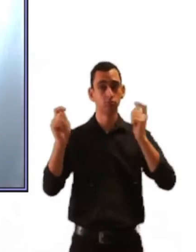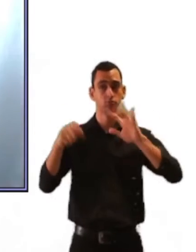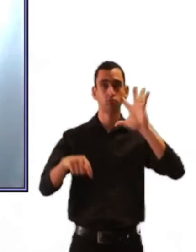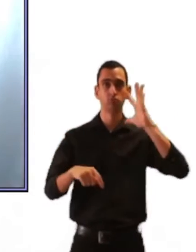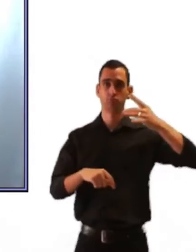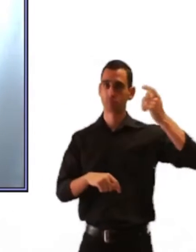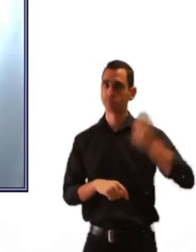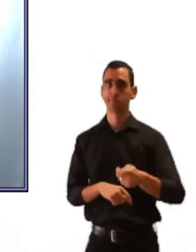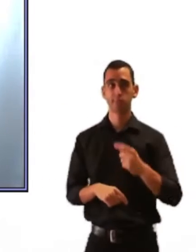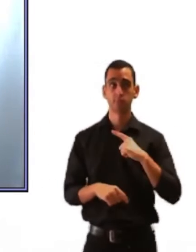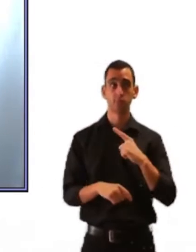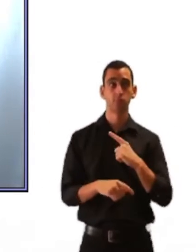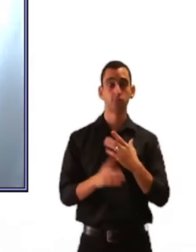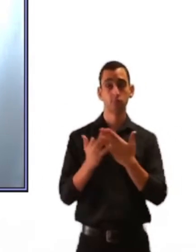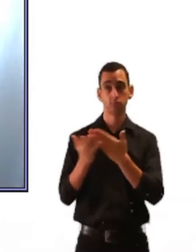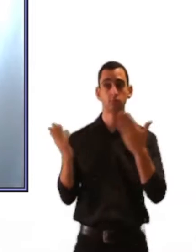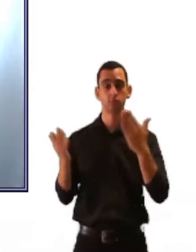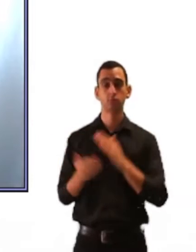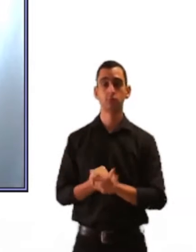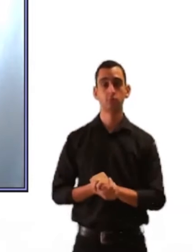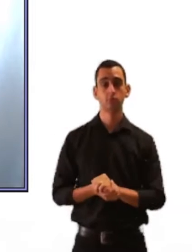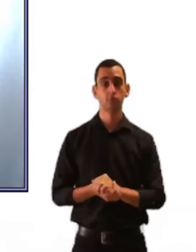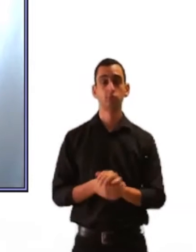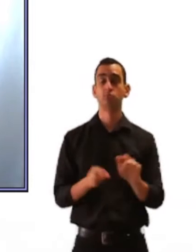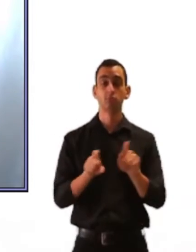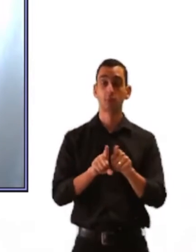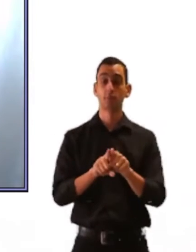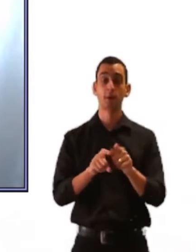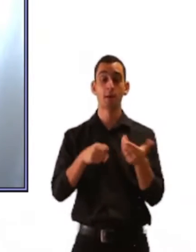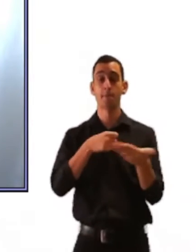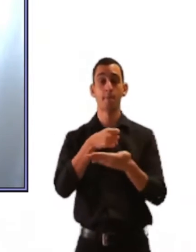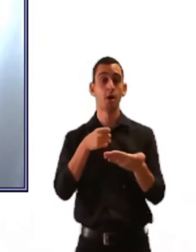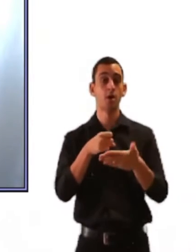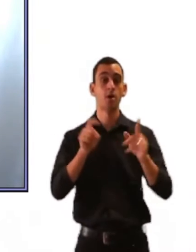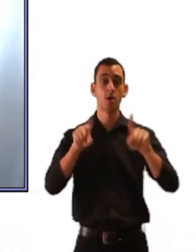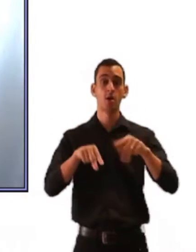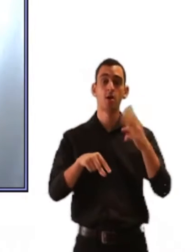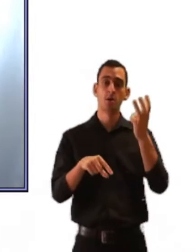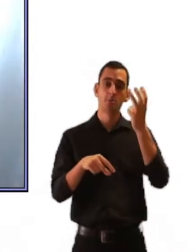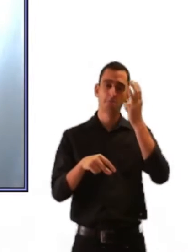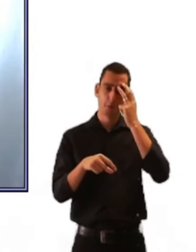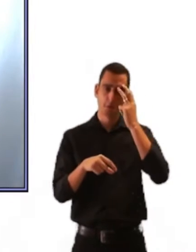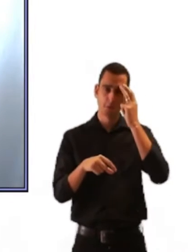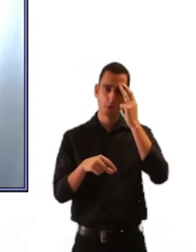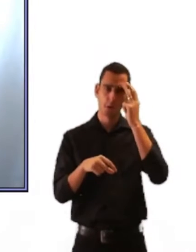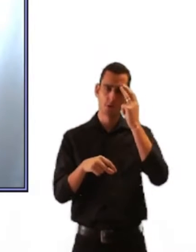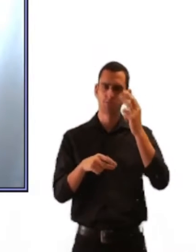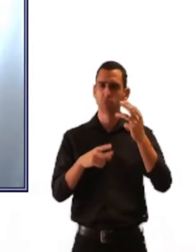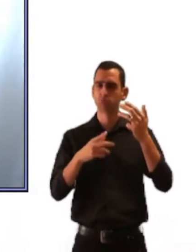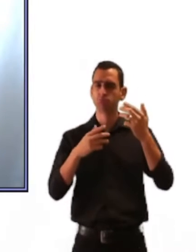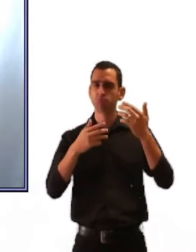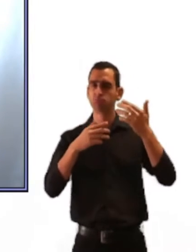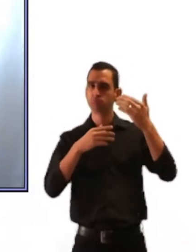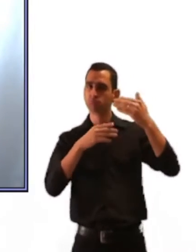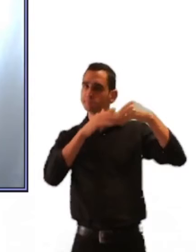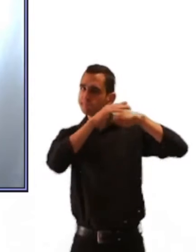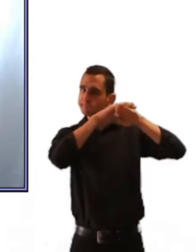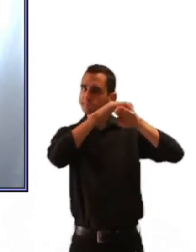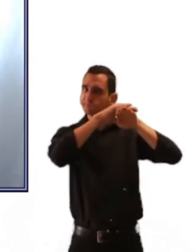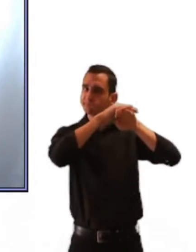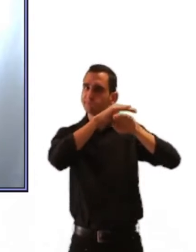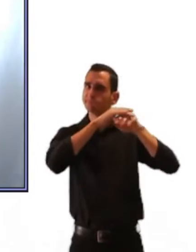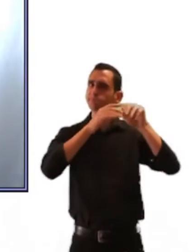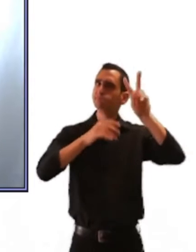você teve, né? Com base em uma memória. E aí a gente vai trabalhar isso um pouquinho mais à frente. Então,